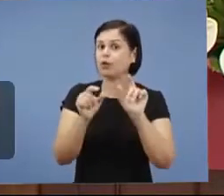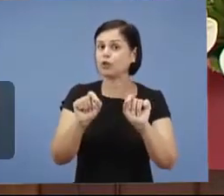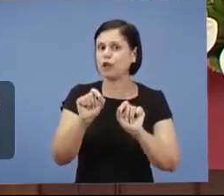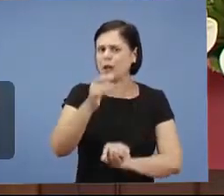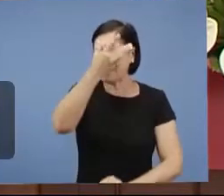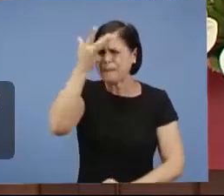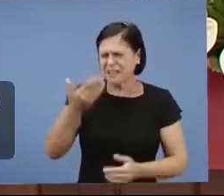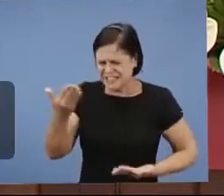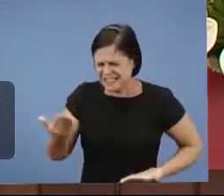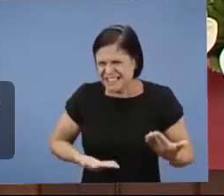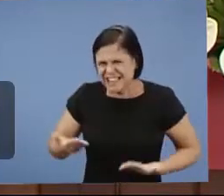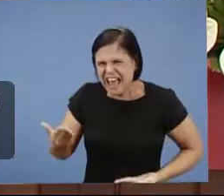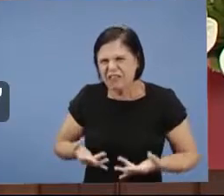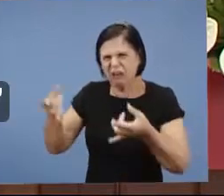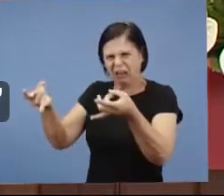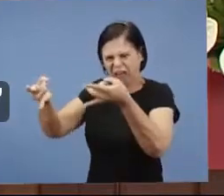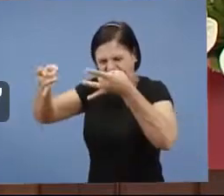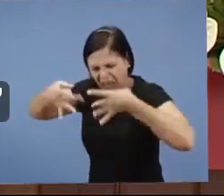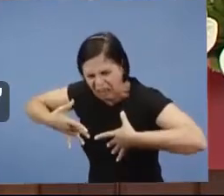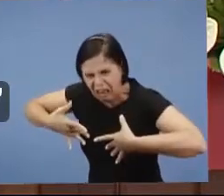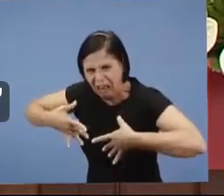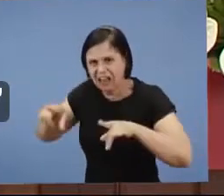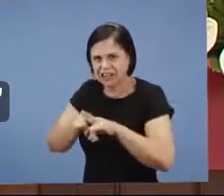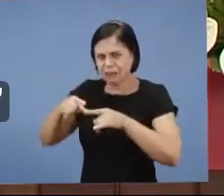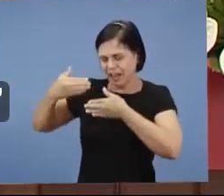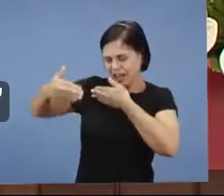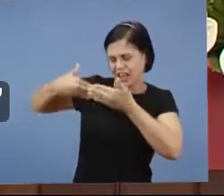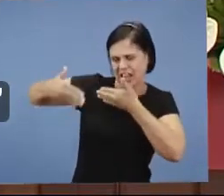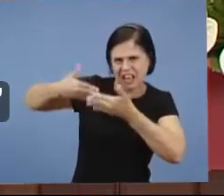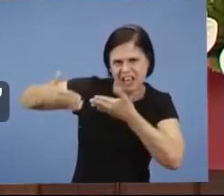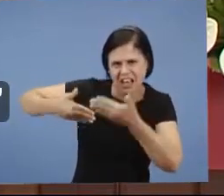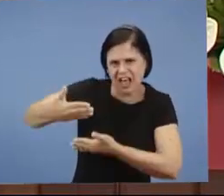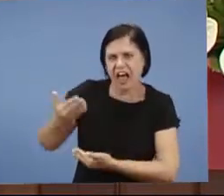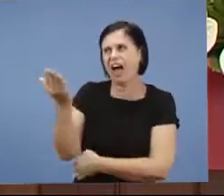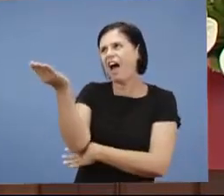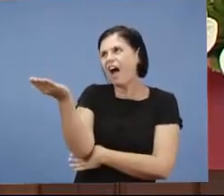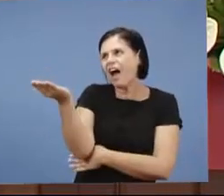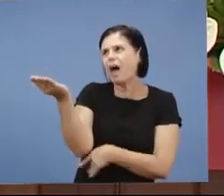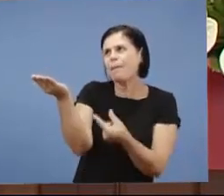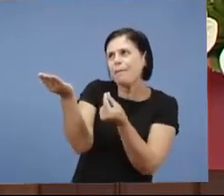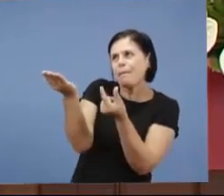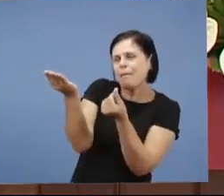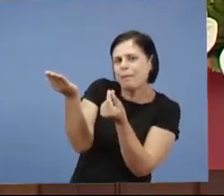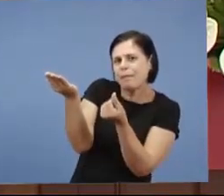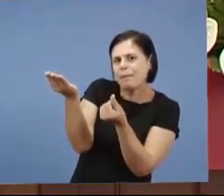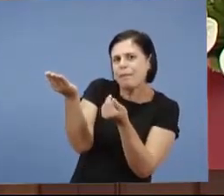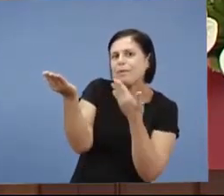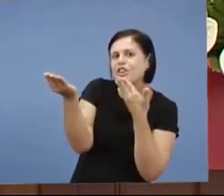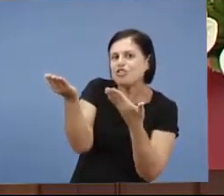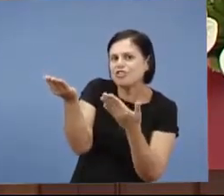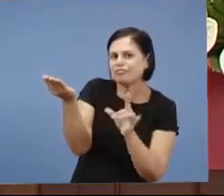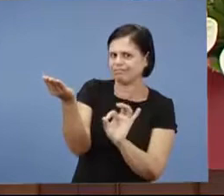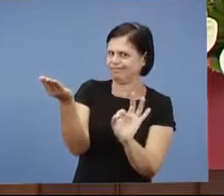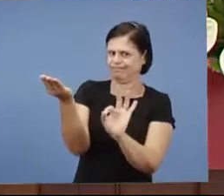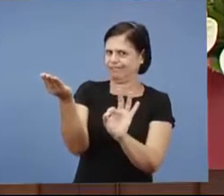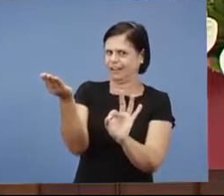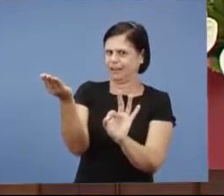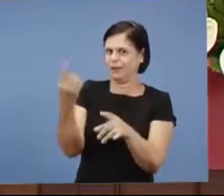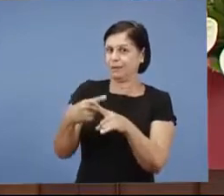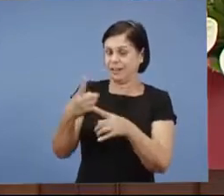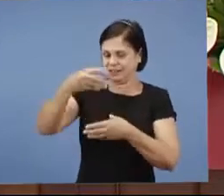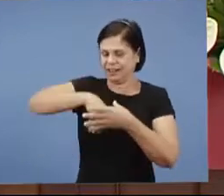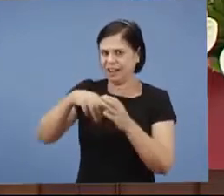justo desamparado, nem a sua descendência mendigar o pão. Aqui não tem os mendigos. Essa